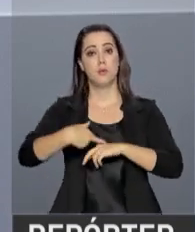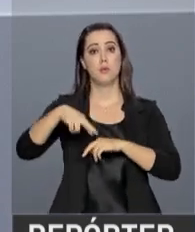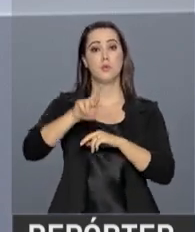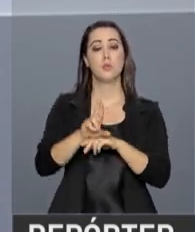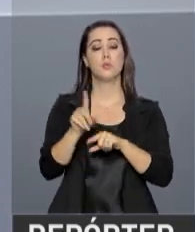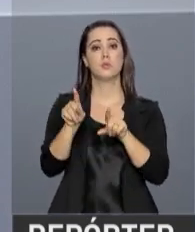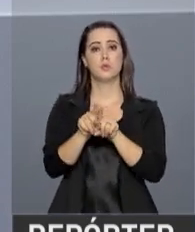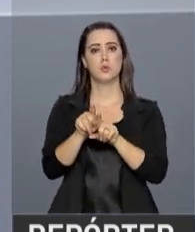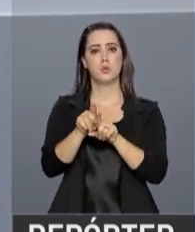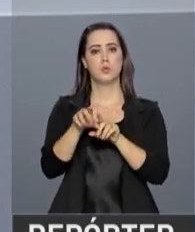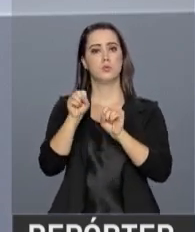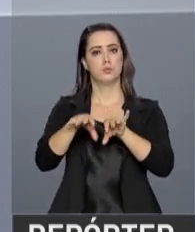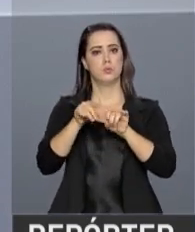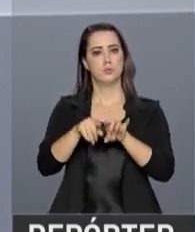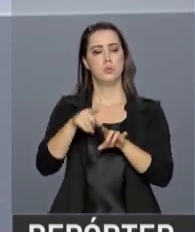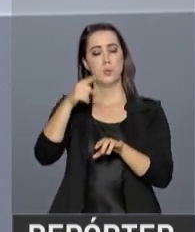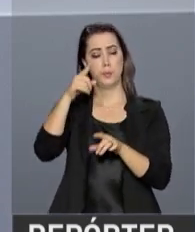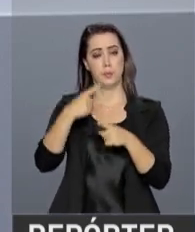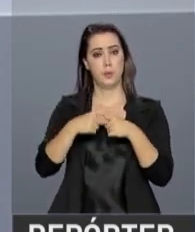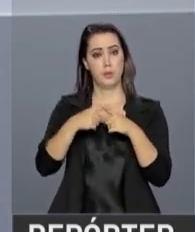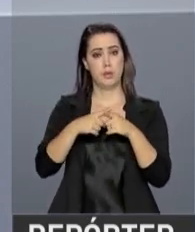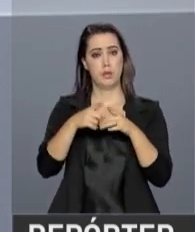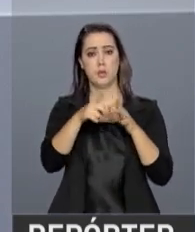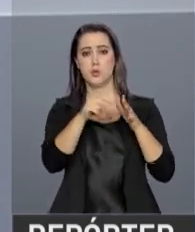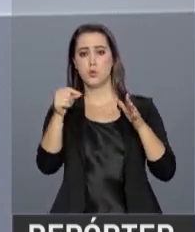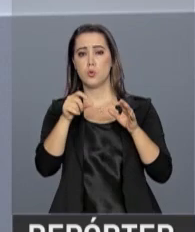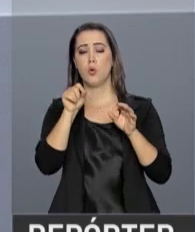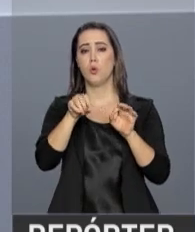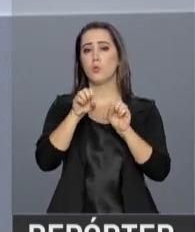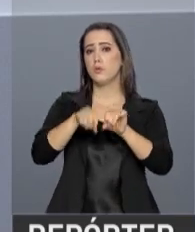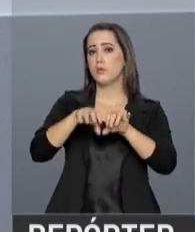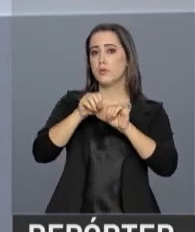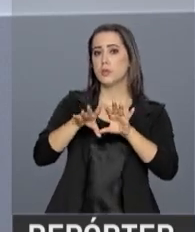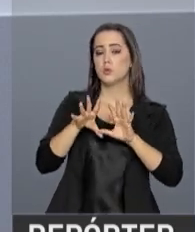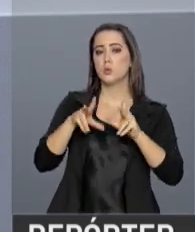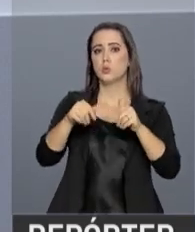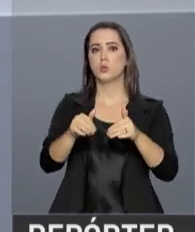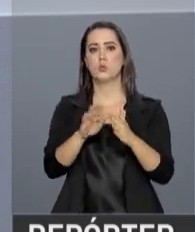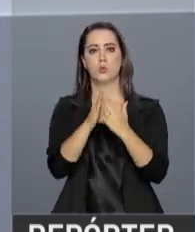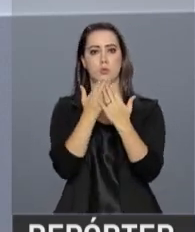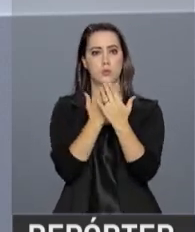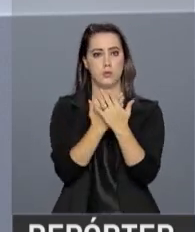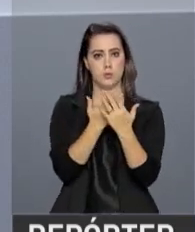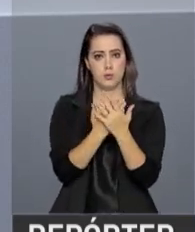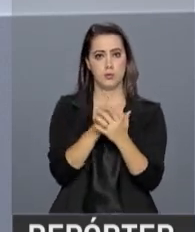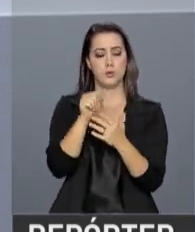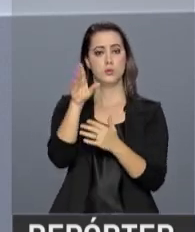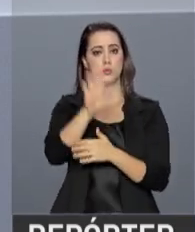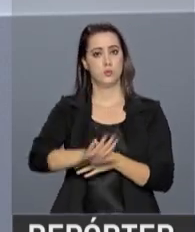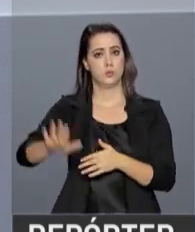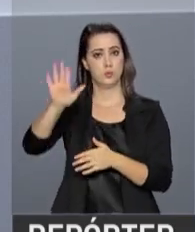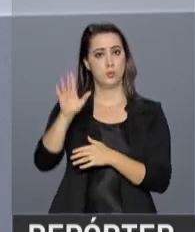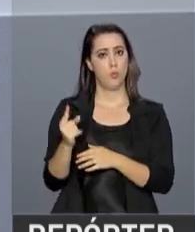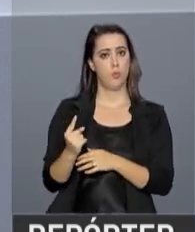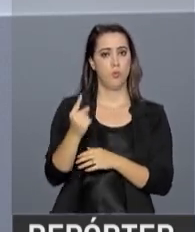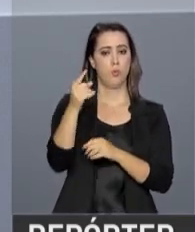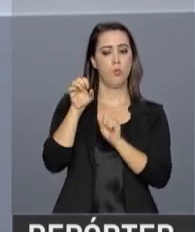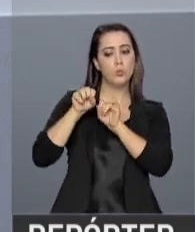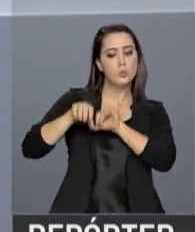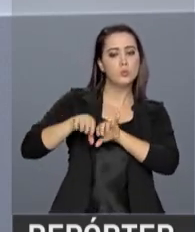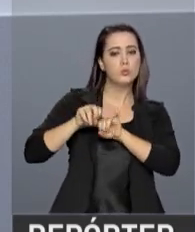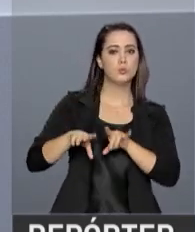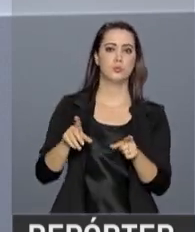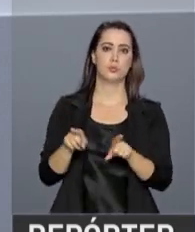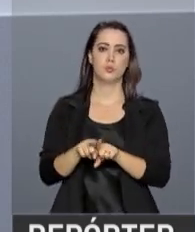que determina o que deve ser ensinado nas escolas públicas e privadas, unificando o ensino em todo o país. O presidente Michel Temer destacou